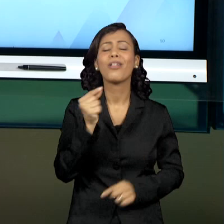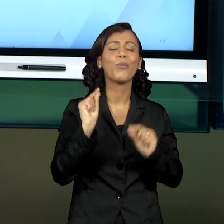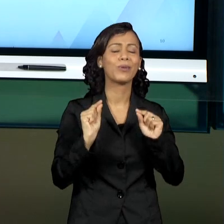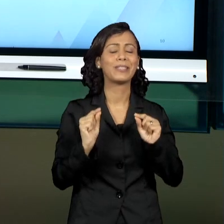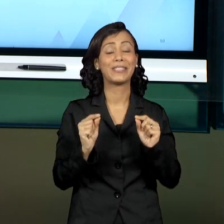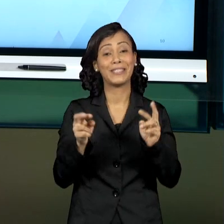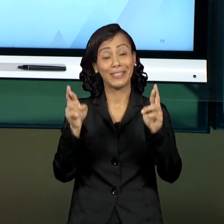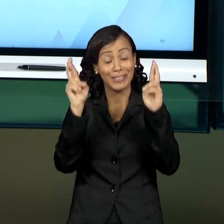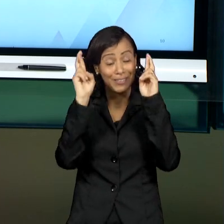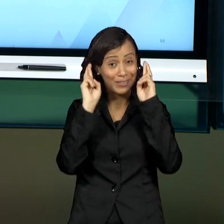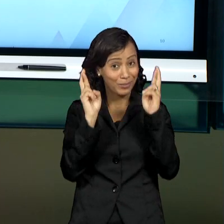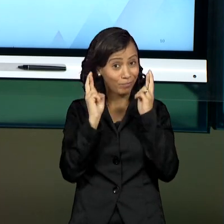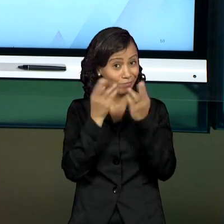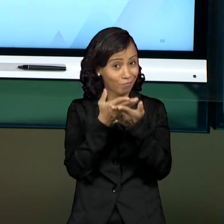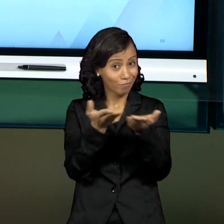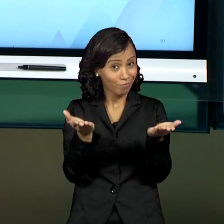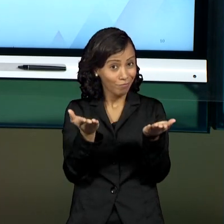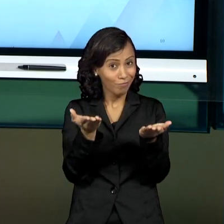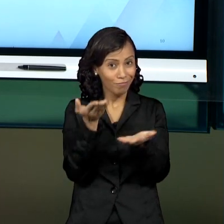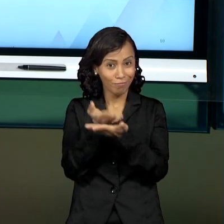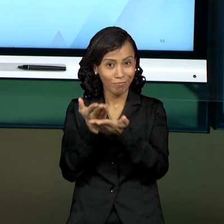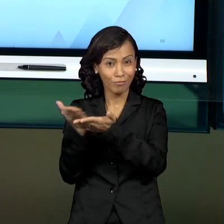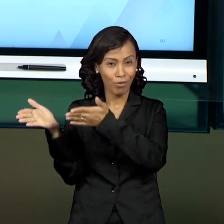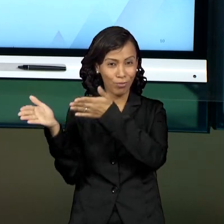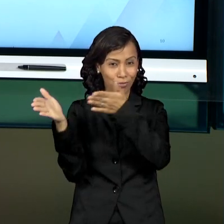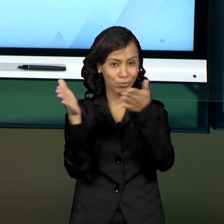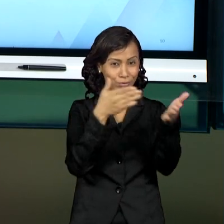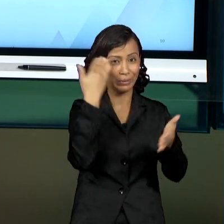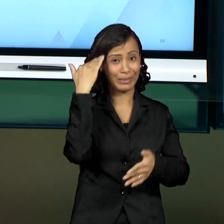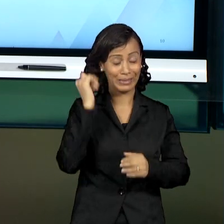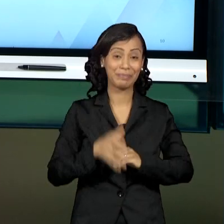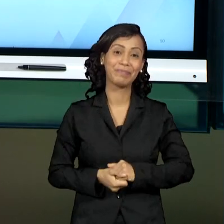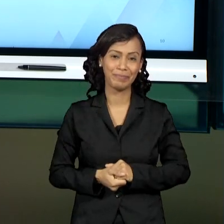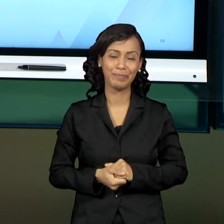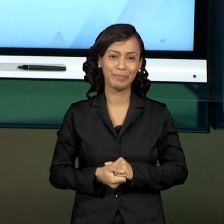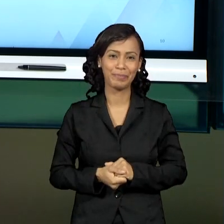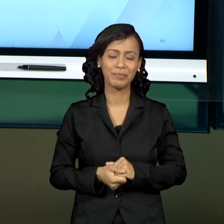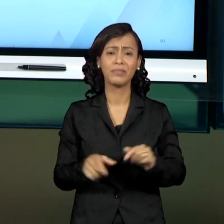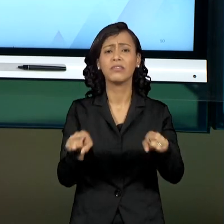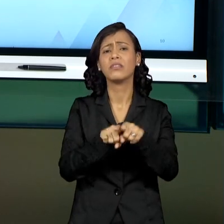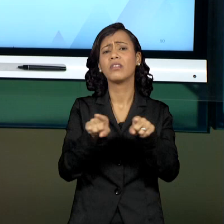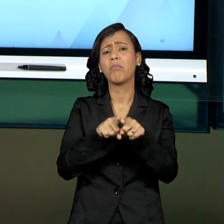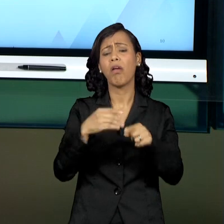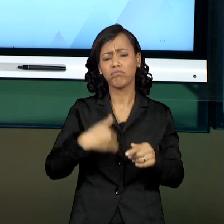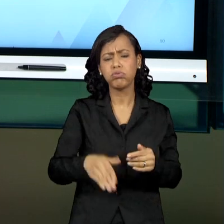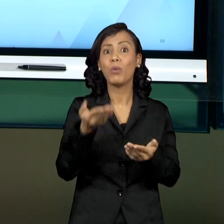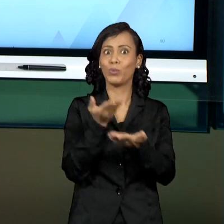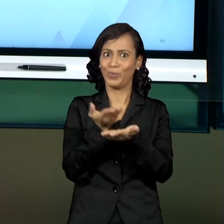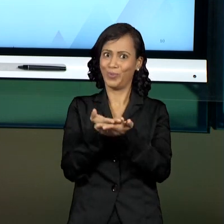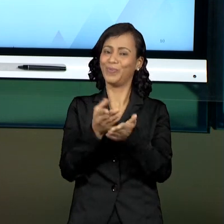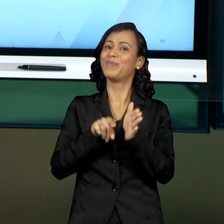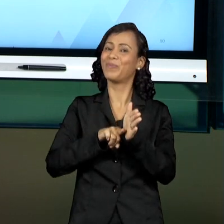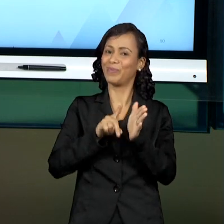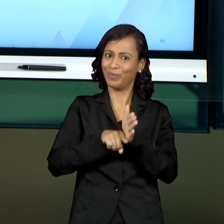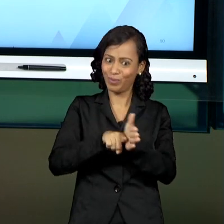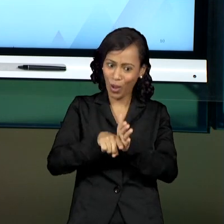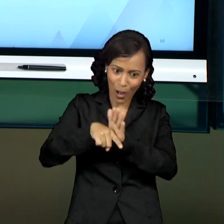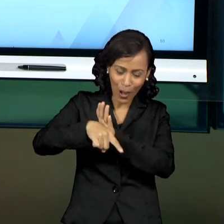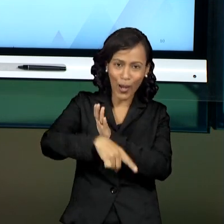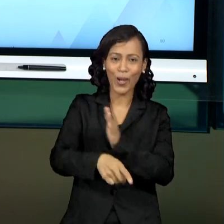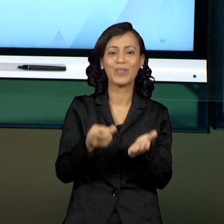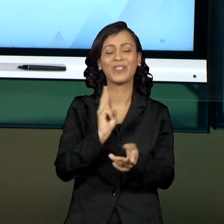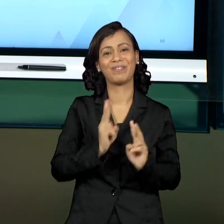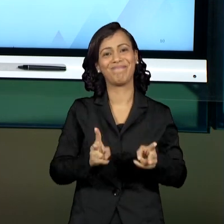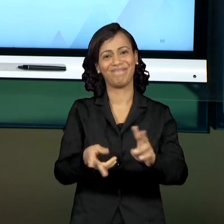tenham compreendido a videoaula de hoje e a gente continua os nossos estudos e não percam